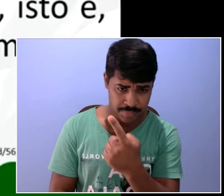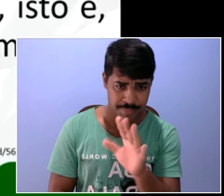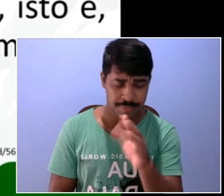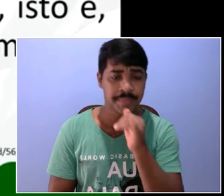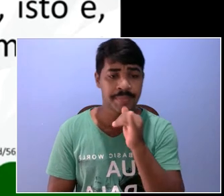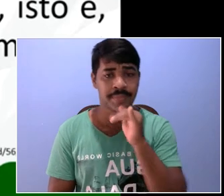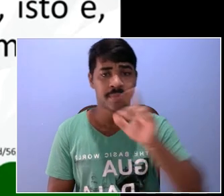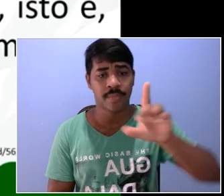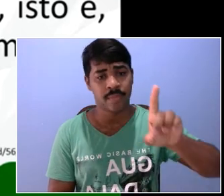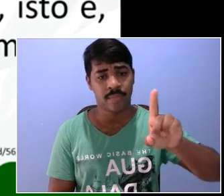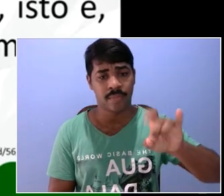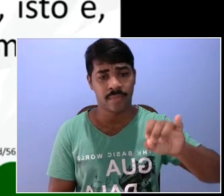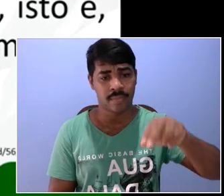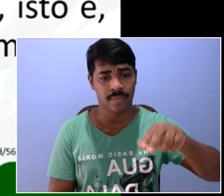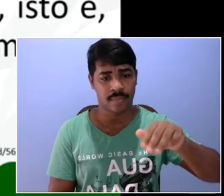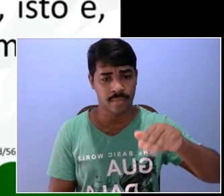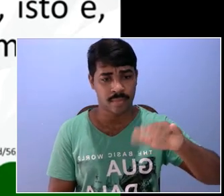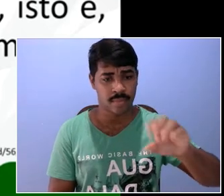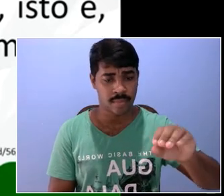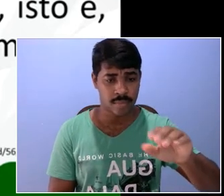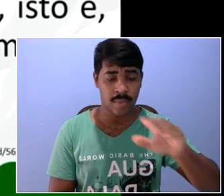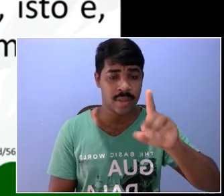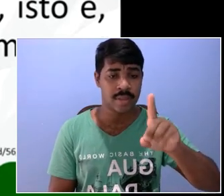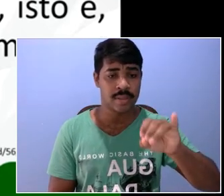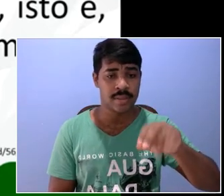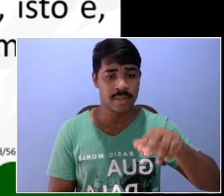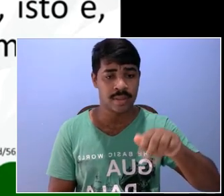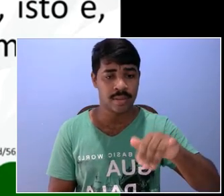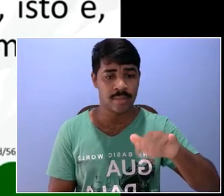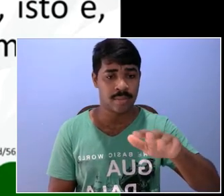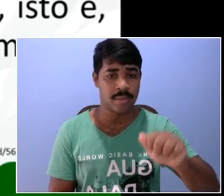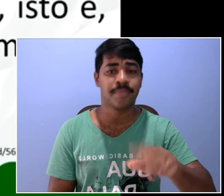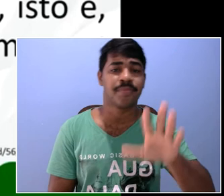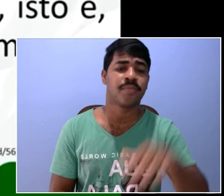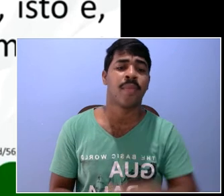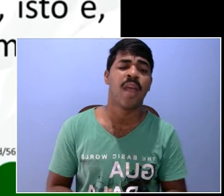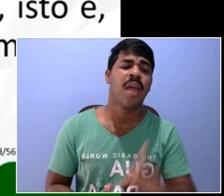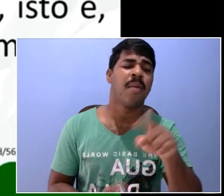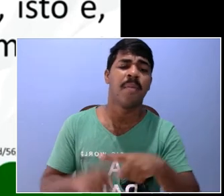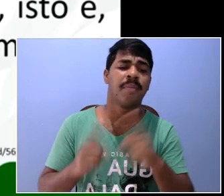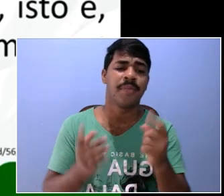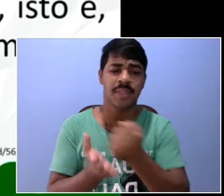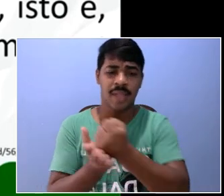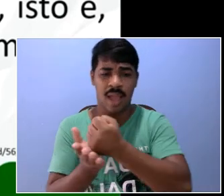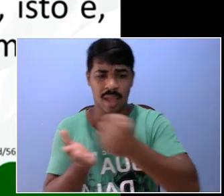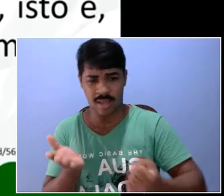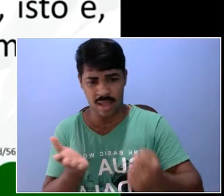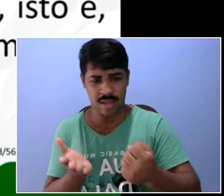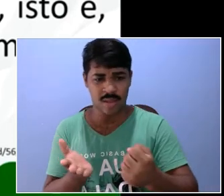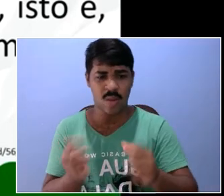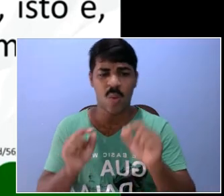que a inércia é aquele menino, né? Porque adolescente tem dificuldade de acordar cedo, né? Eu já dei aula